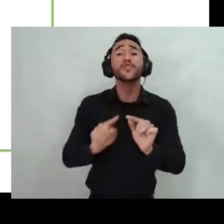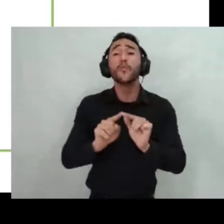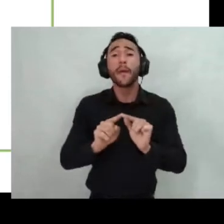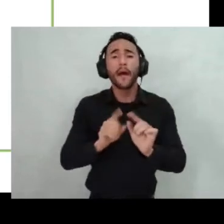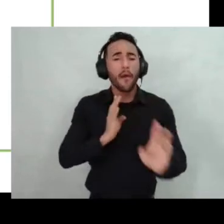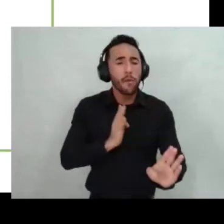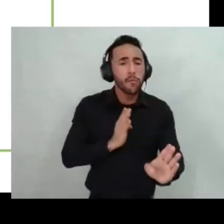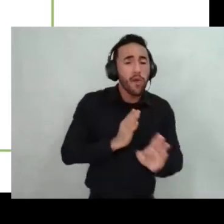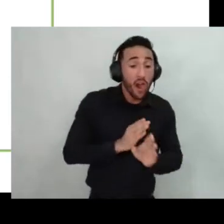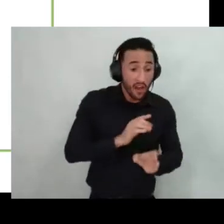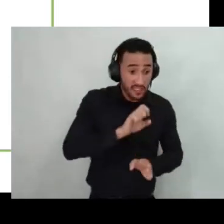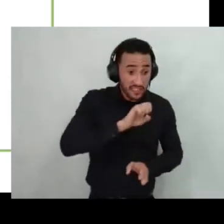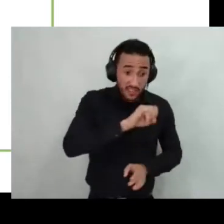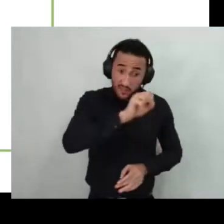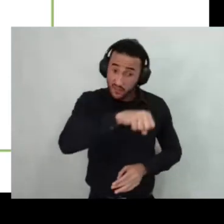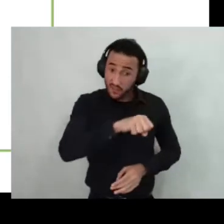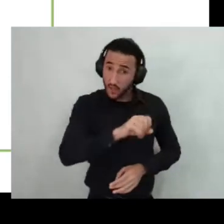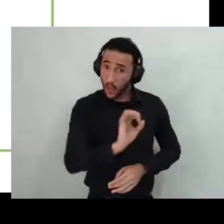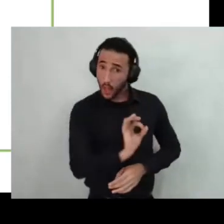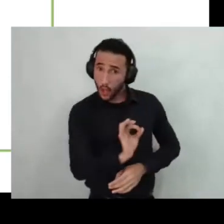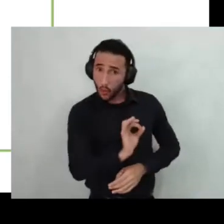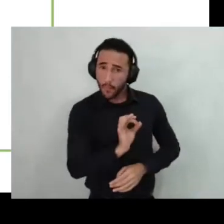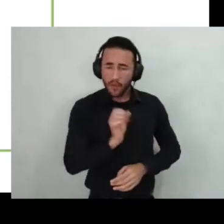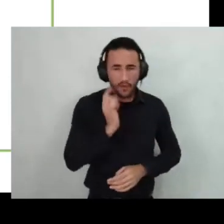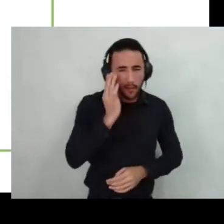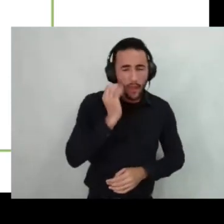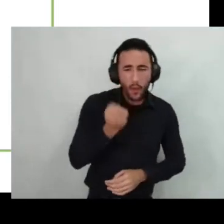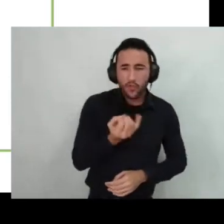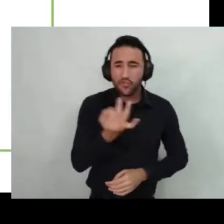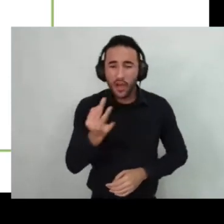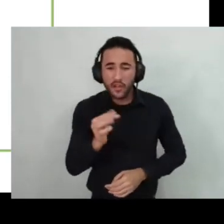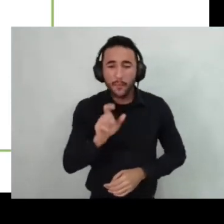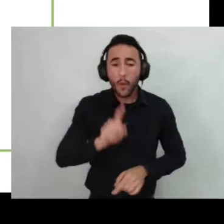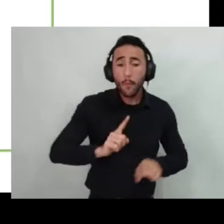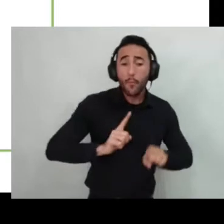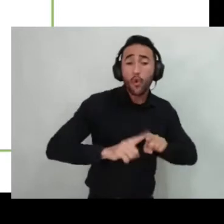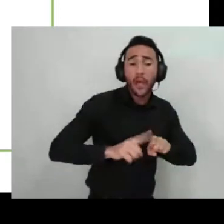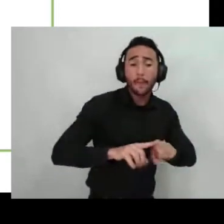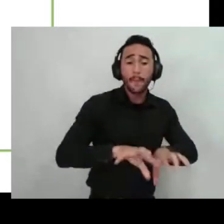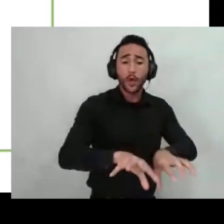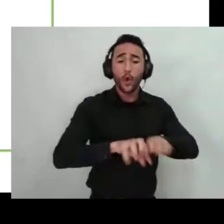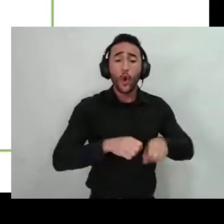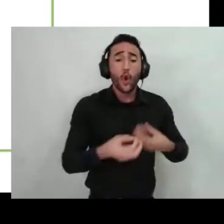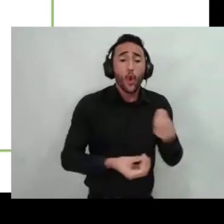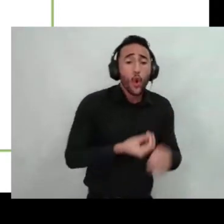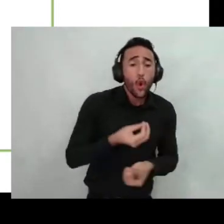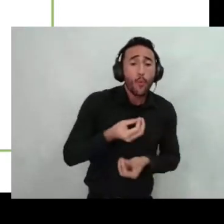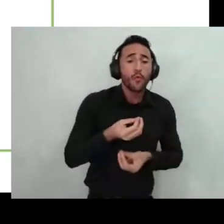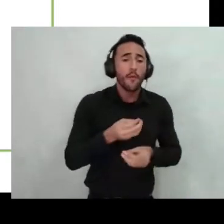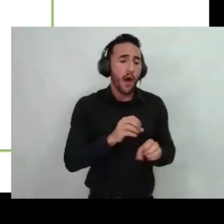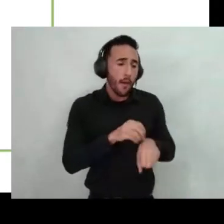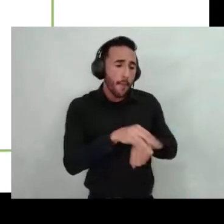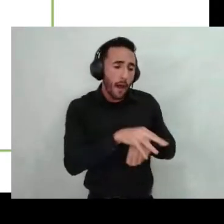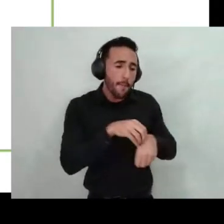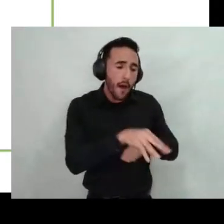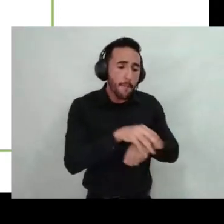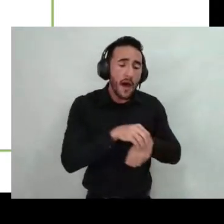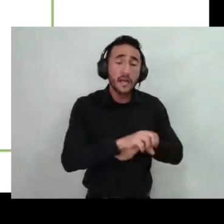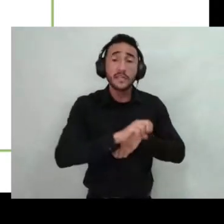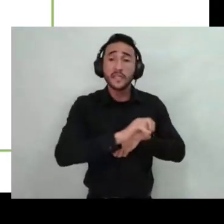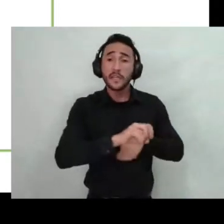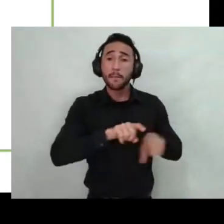epidemiológicas, identificar a causa dos fenômenos, orientar as medidas de prevenção, especificamente não só as medidas de higiene pessoal,